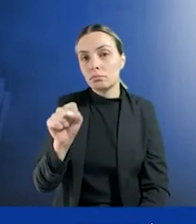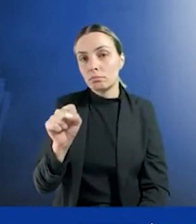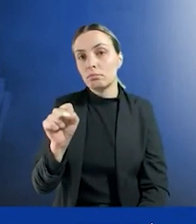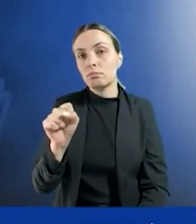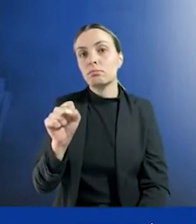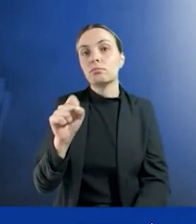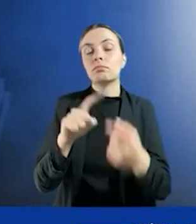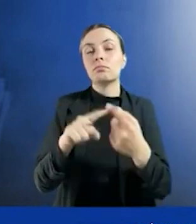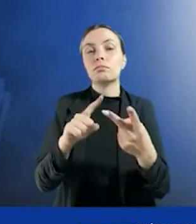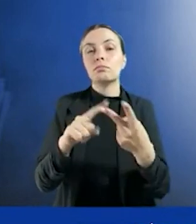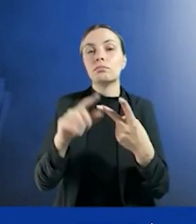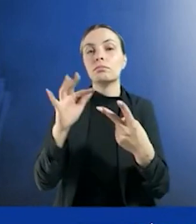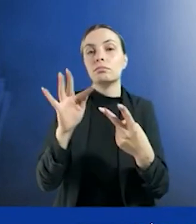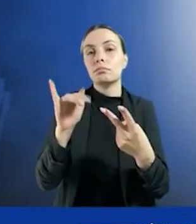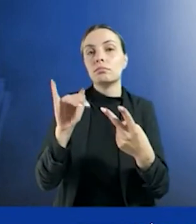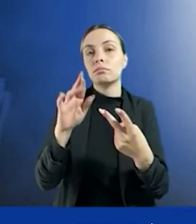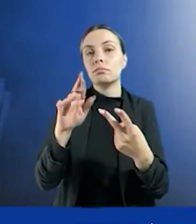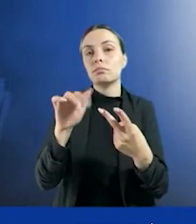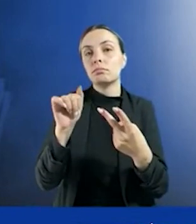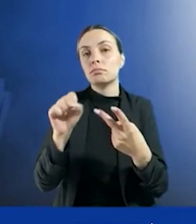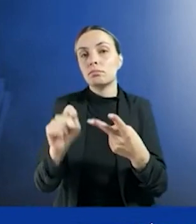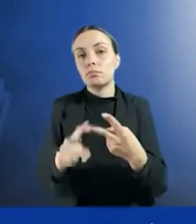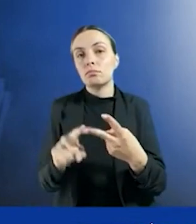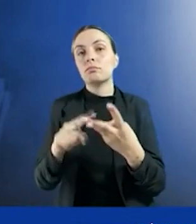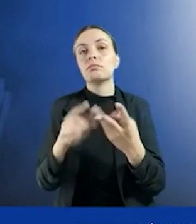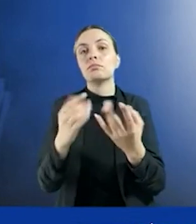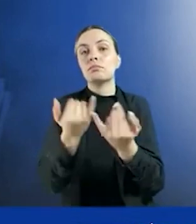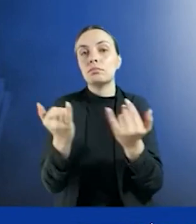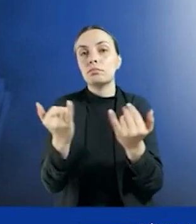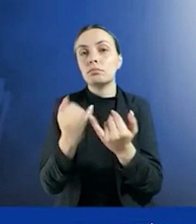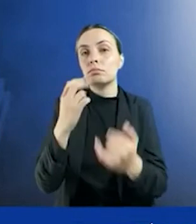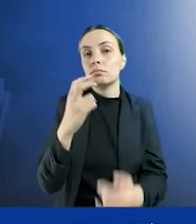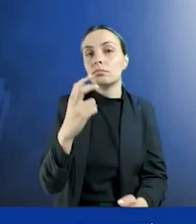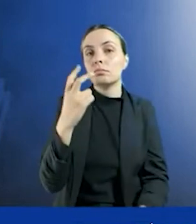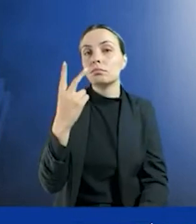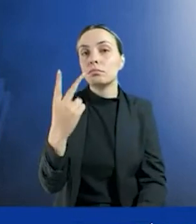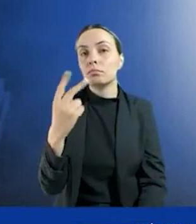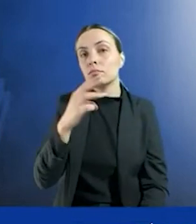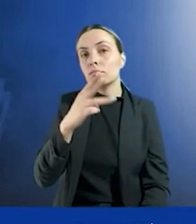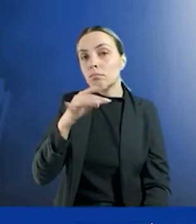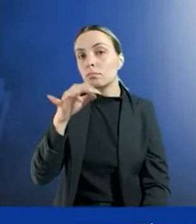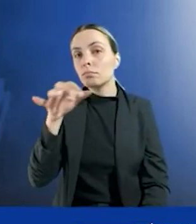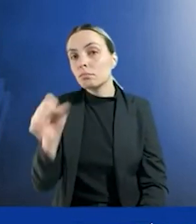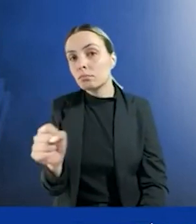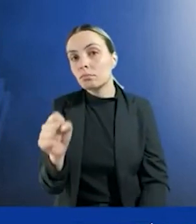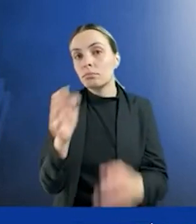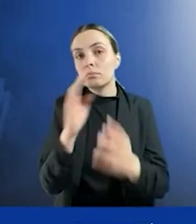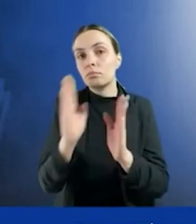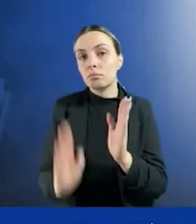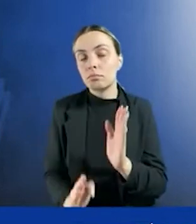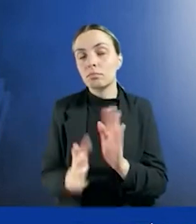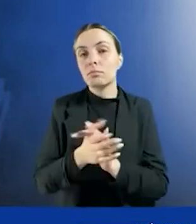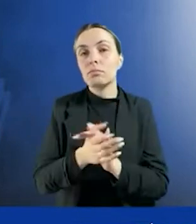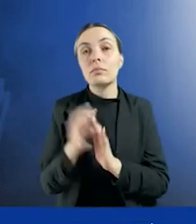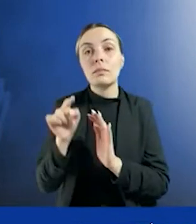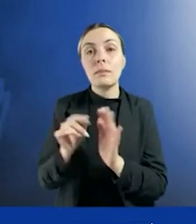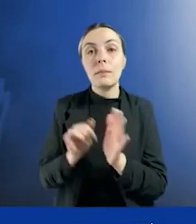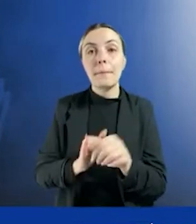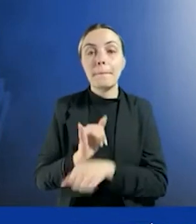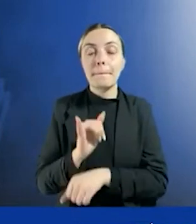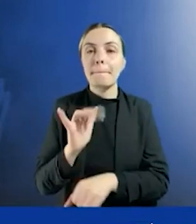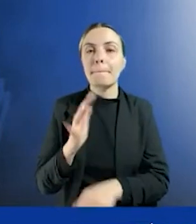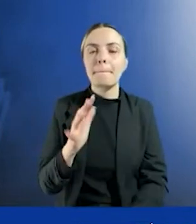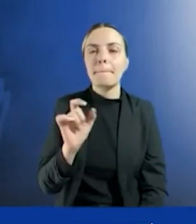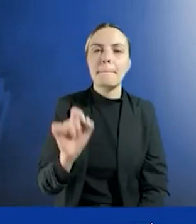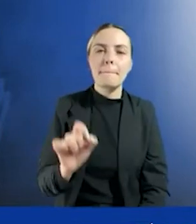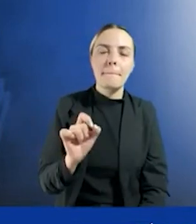em 52 milhões de hectares no Brasil. Isso correspondeu a 170 milhões